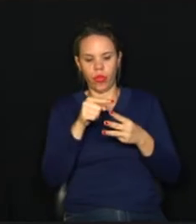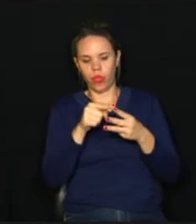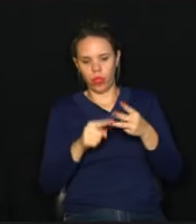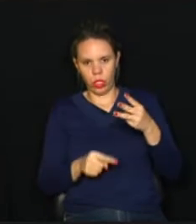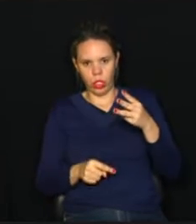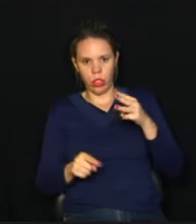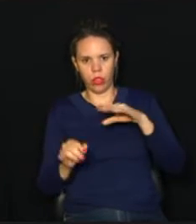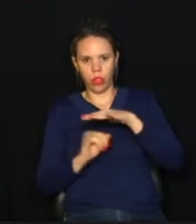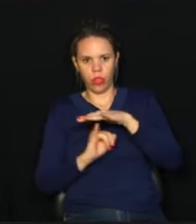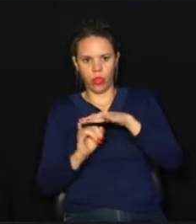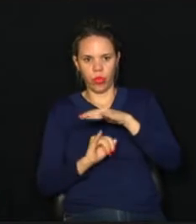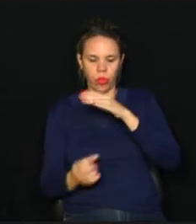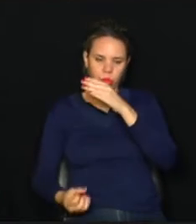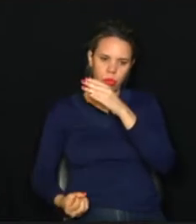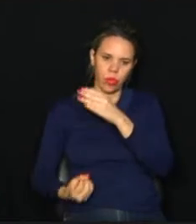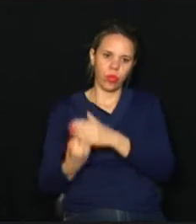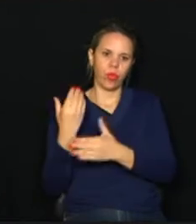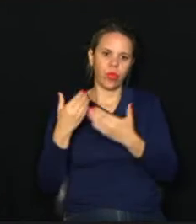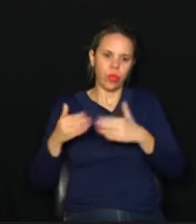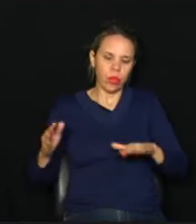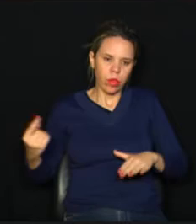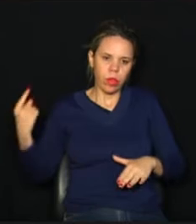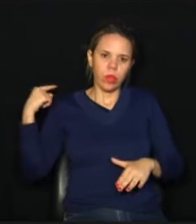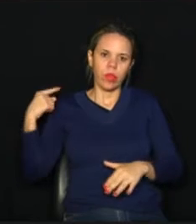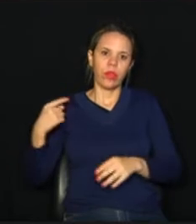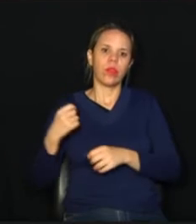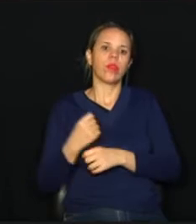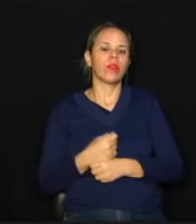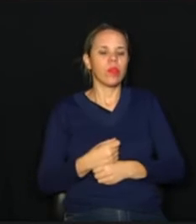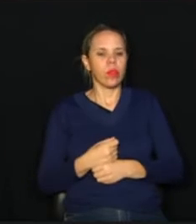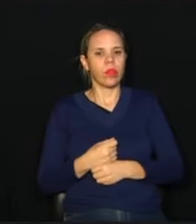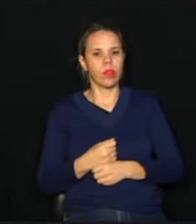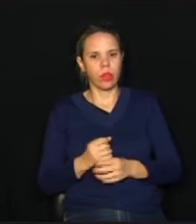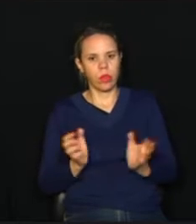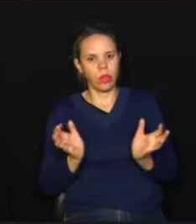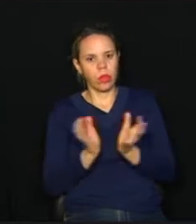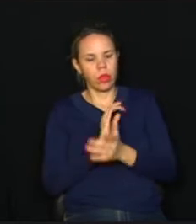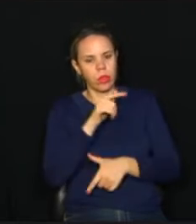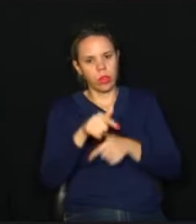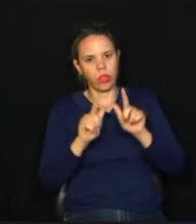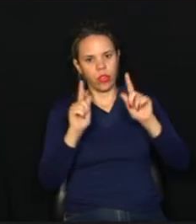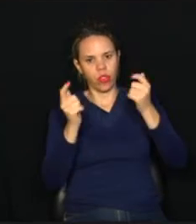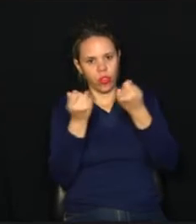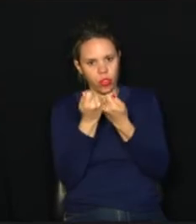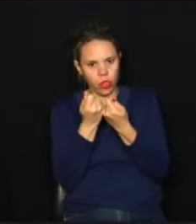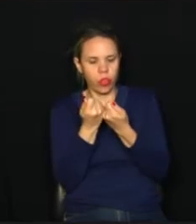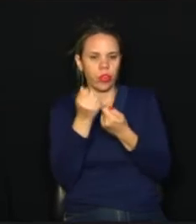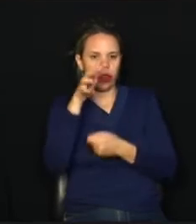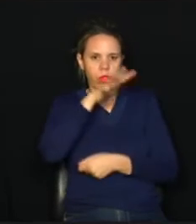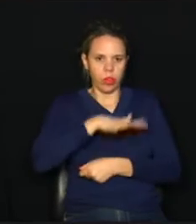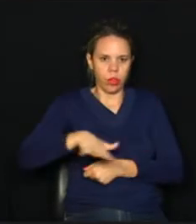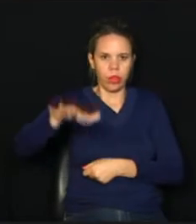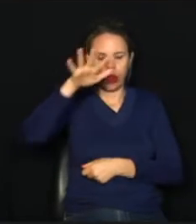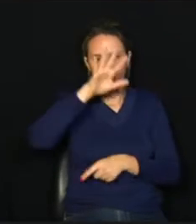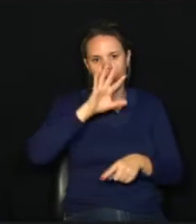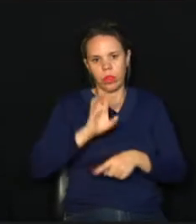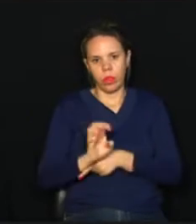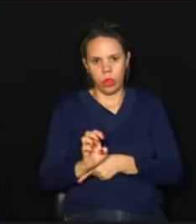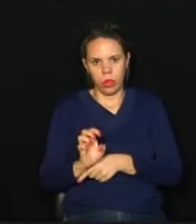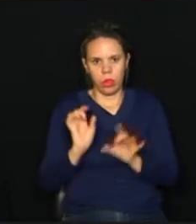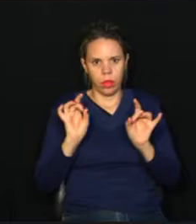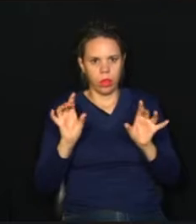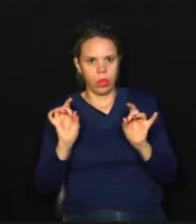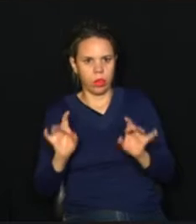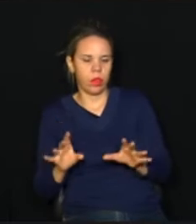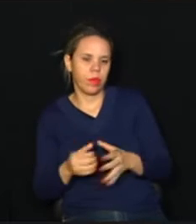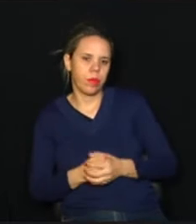instituições que nasceram no âmbito da Comissão Geográfica e Geológica no Estado, especialmente